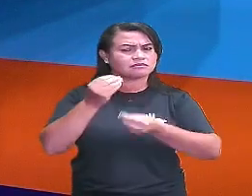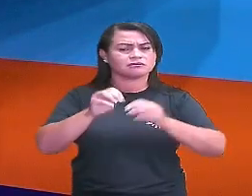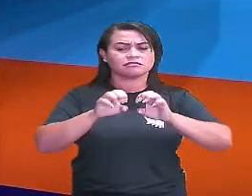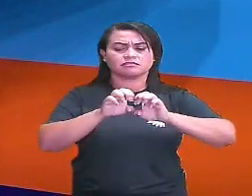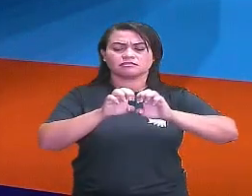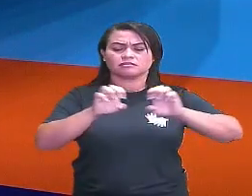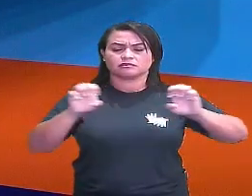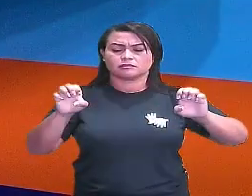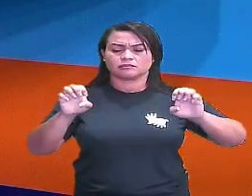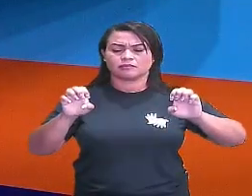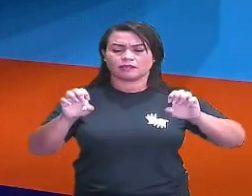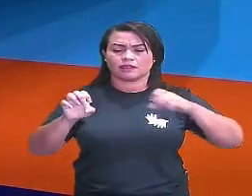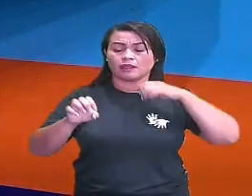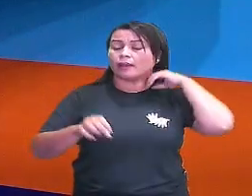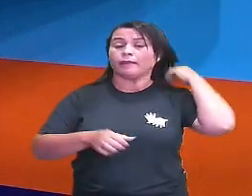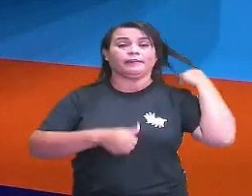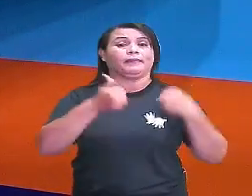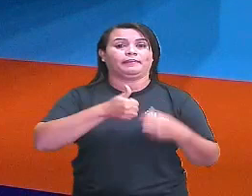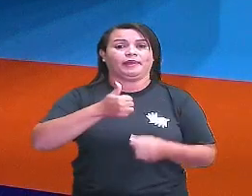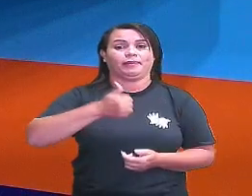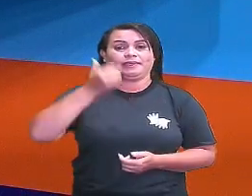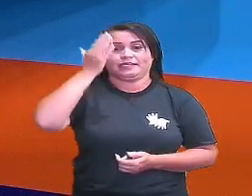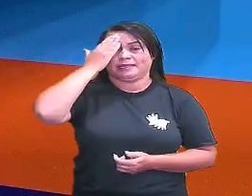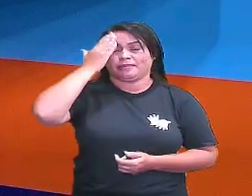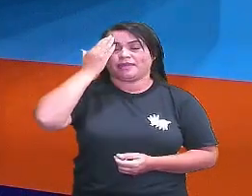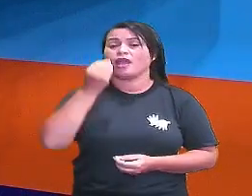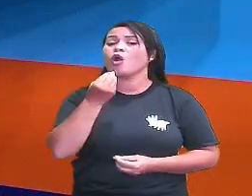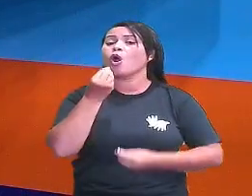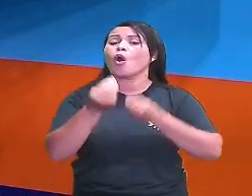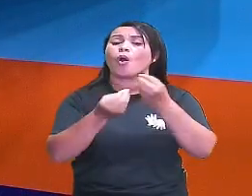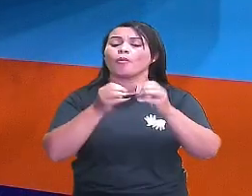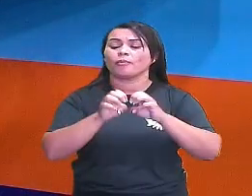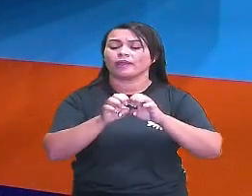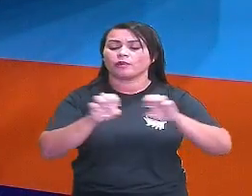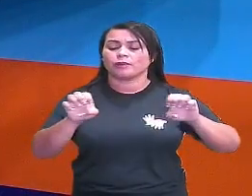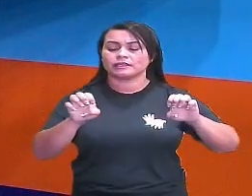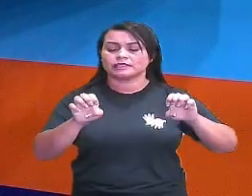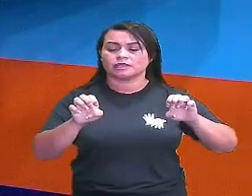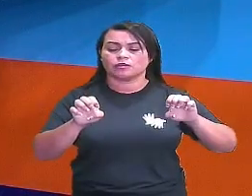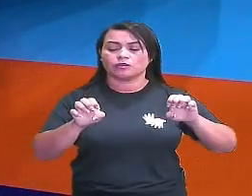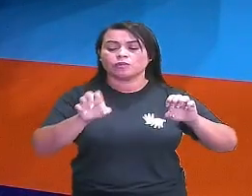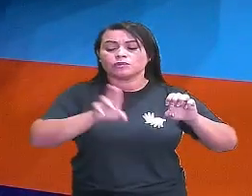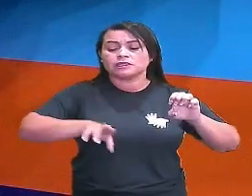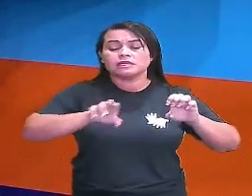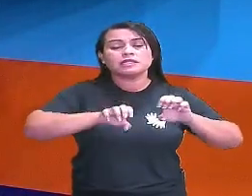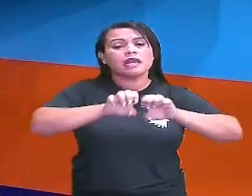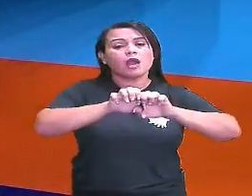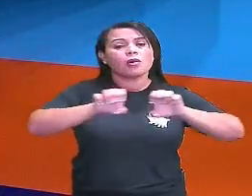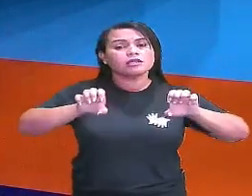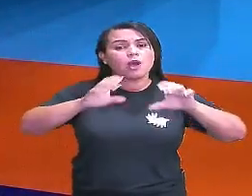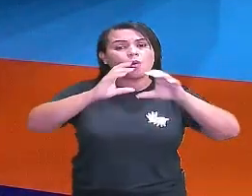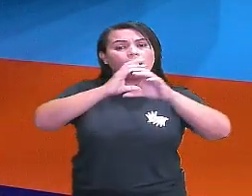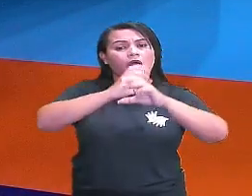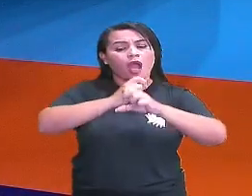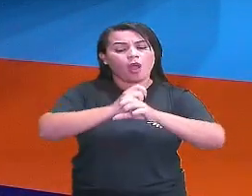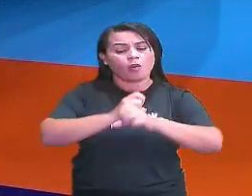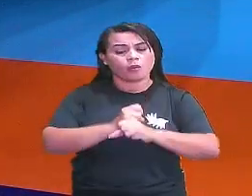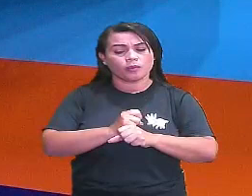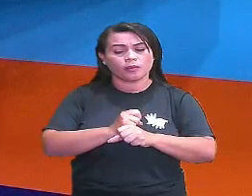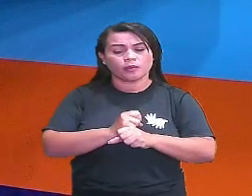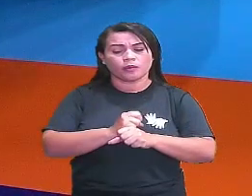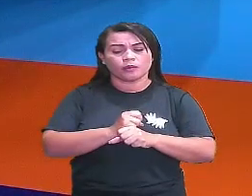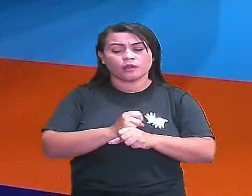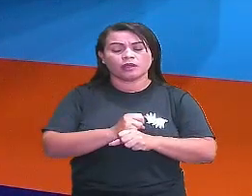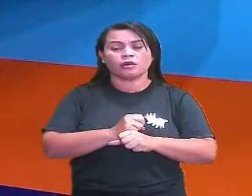tá? Primeiro eu preciso descobrir que equação é essa. Utilizando sua equação, calcule os valores em branco